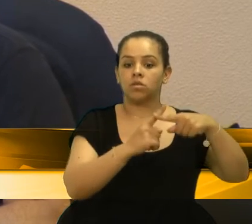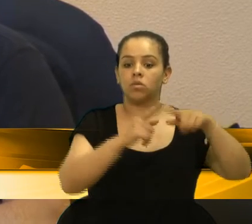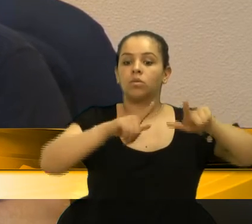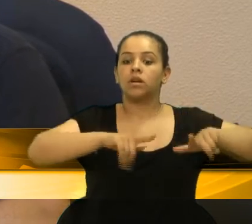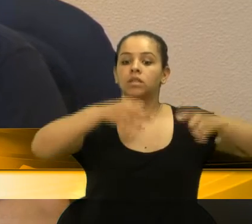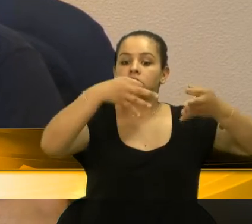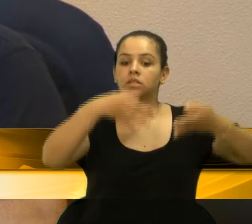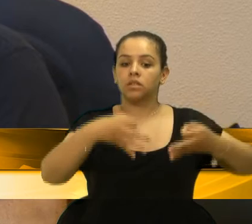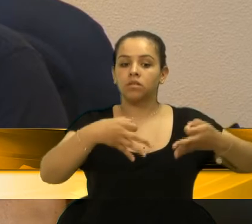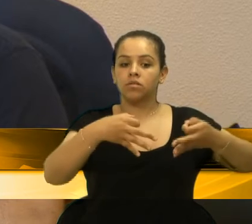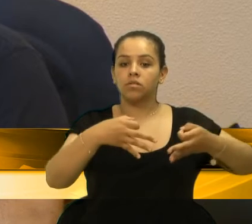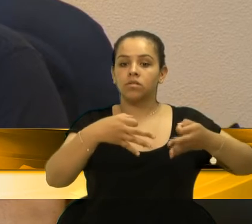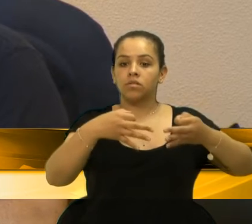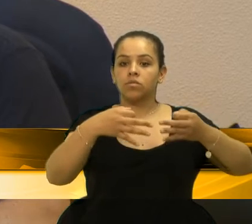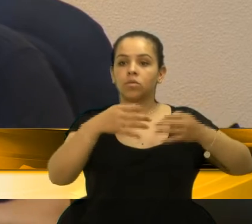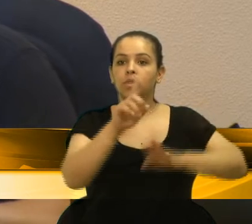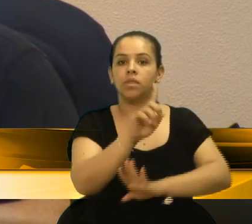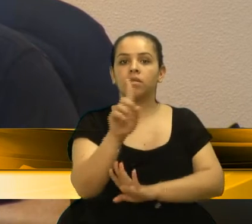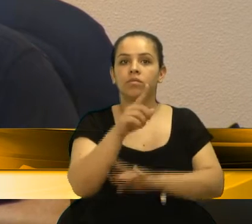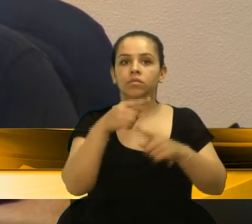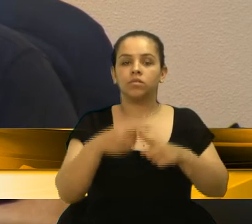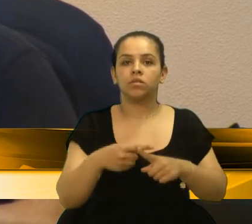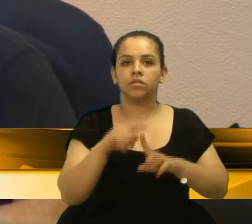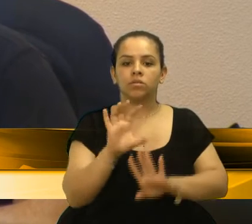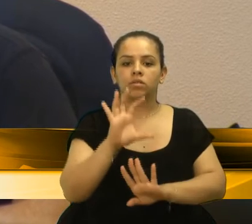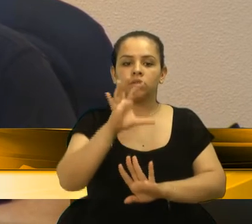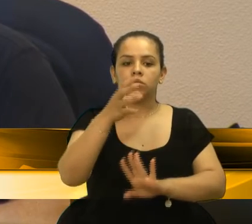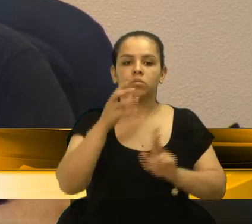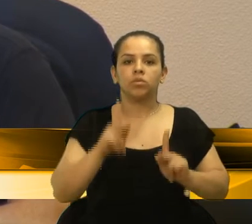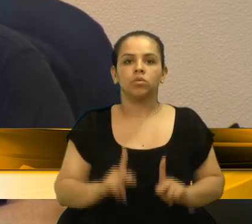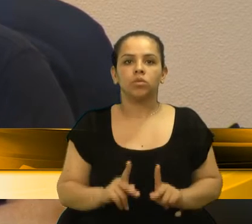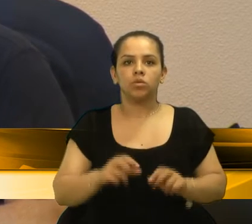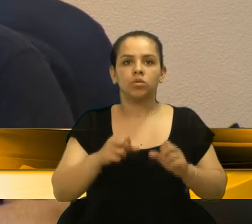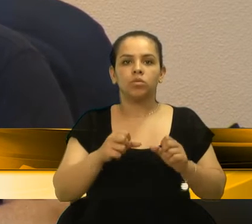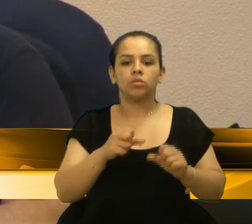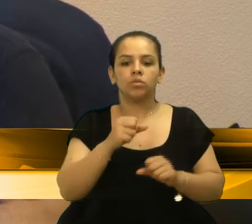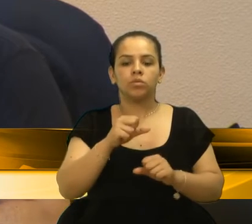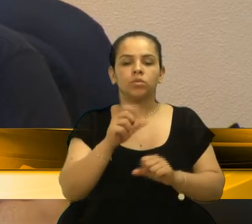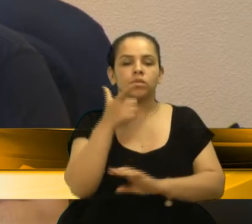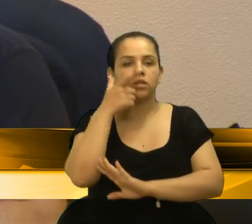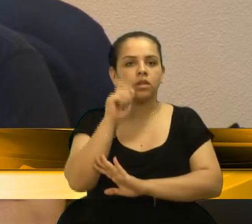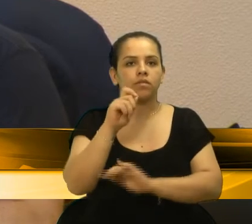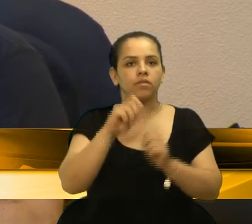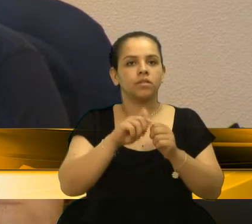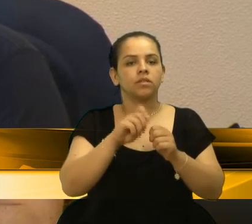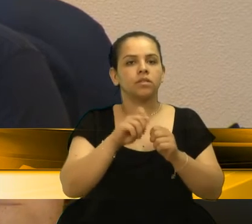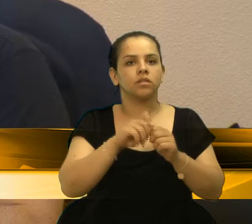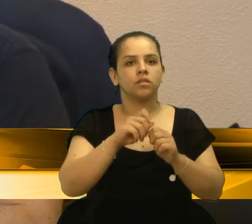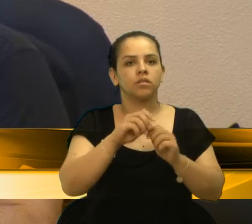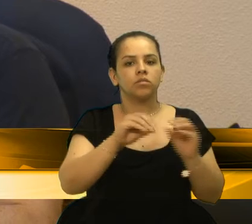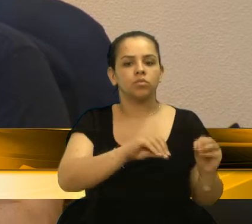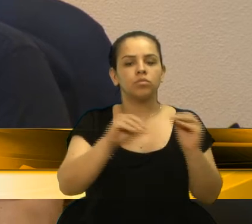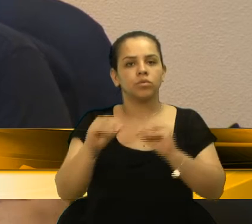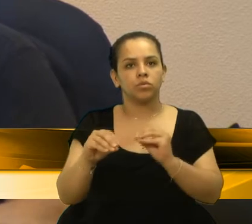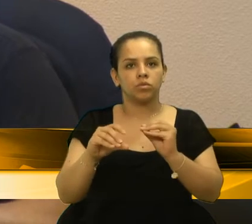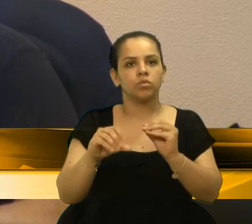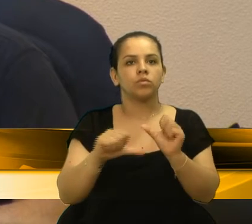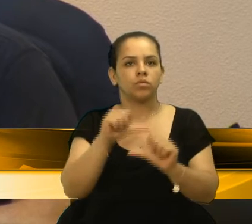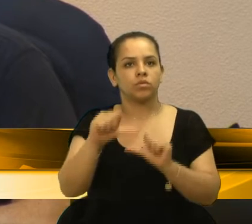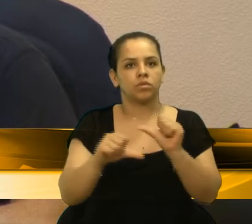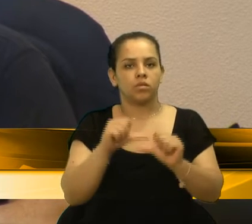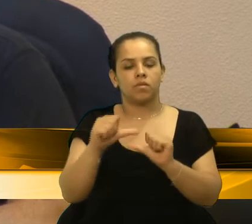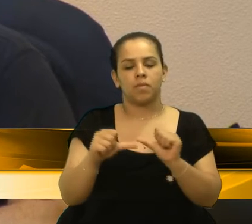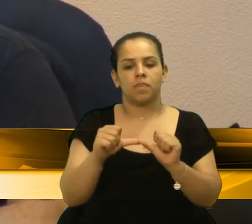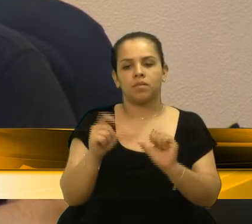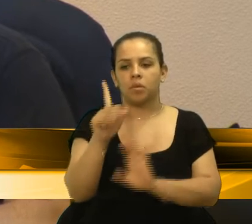específico. O não, às vezes, faz acontecer uma gratidão por parte de quem consegue fazer transições, de quem lida com flexibilidade diante das respostas. Nós, em